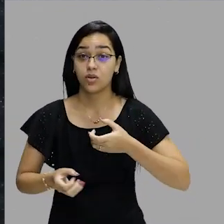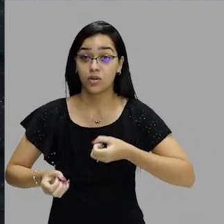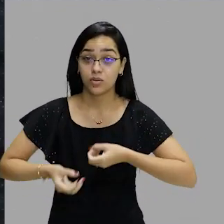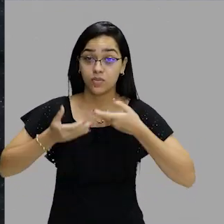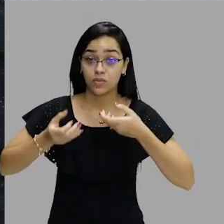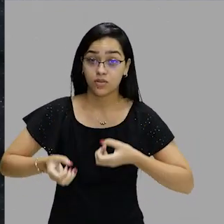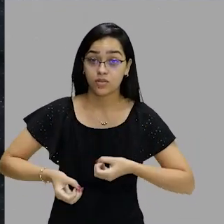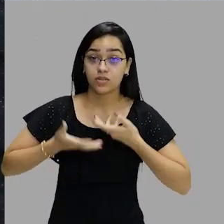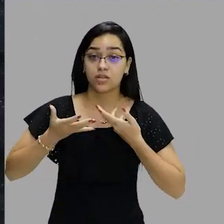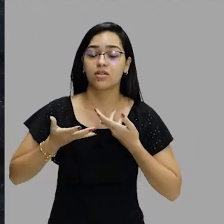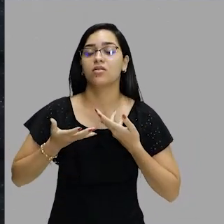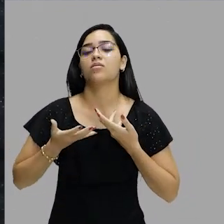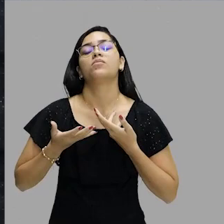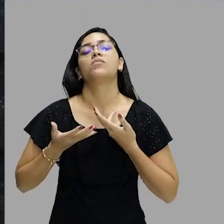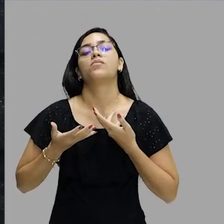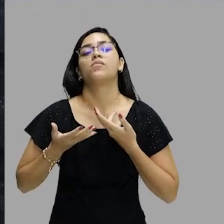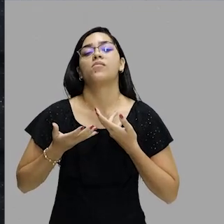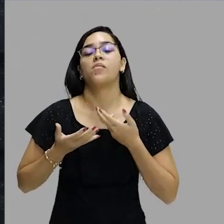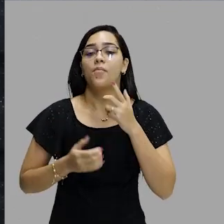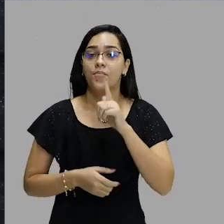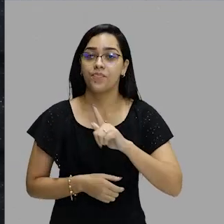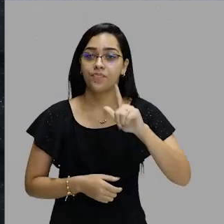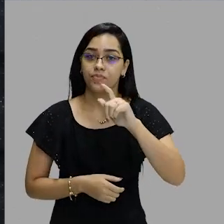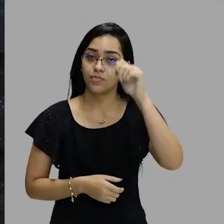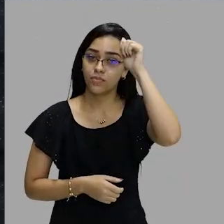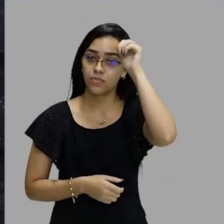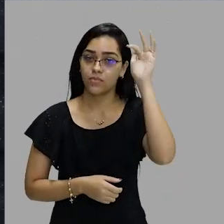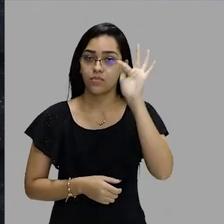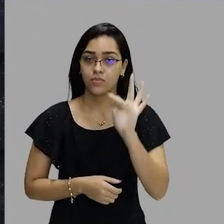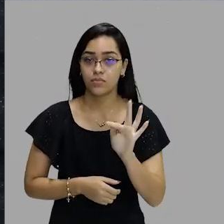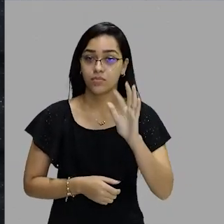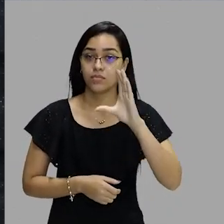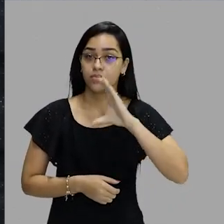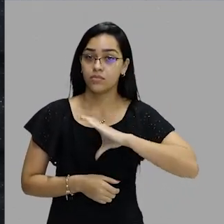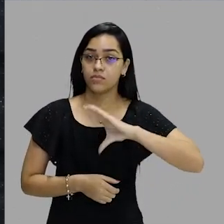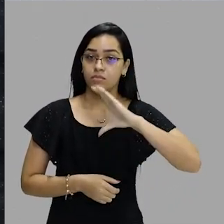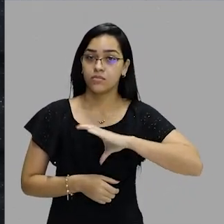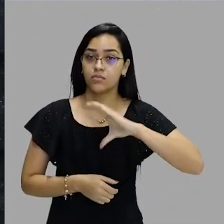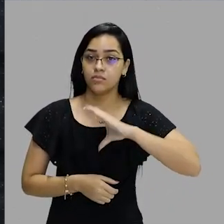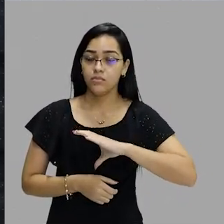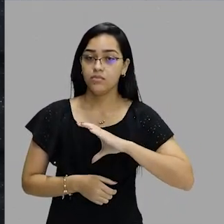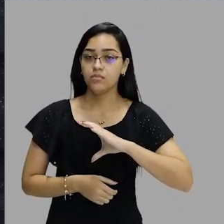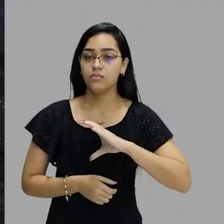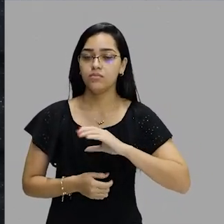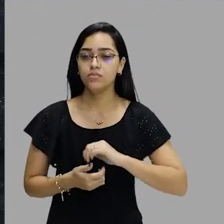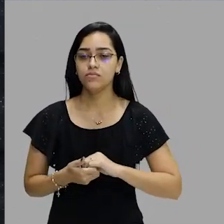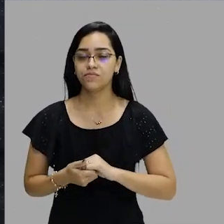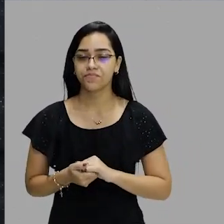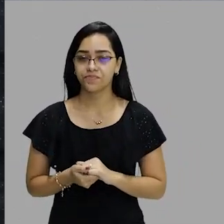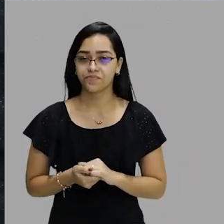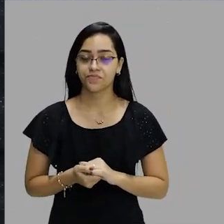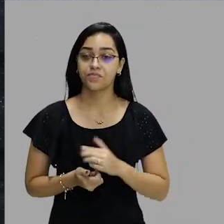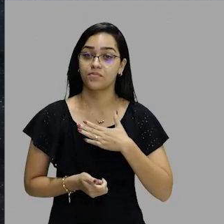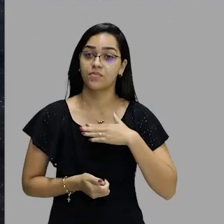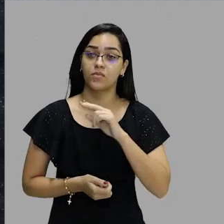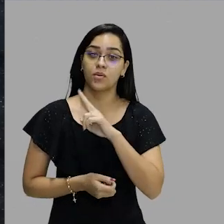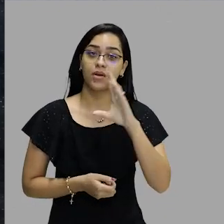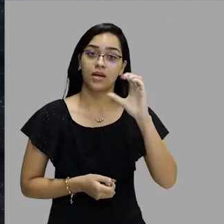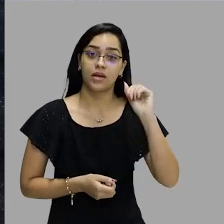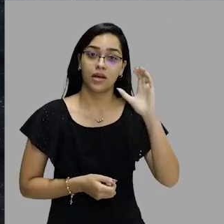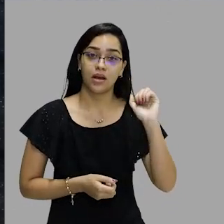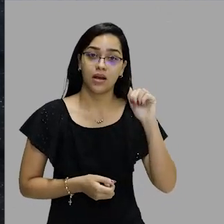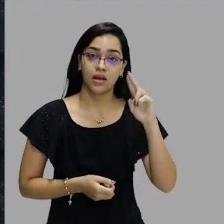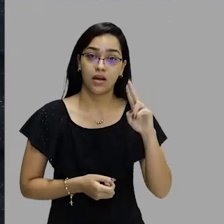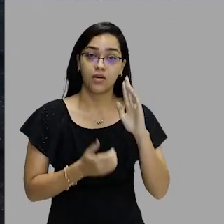produção da literatura africana em língua portuguesa, né? Produção africana em língua portuguesa. Eu sou a Cacau Sotero,